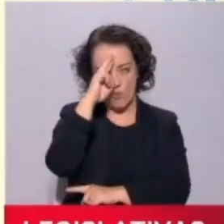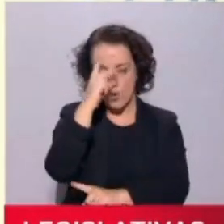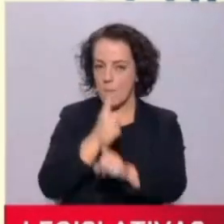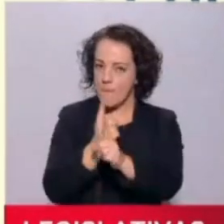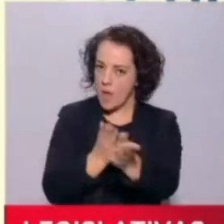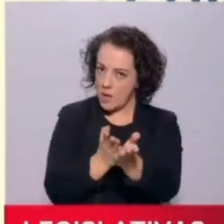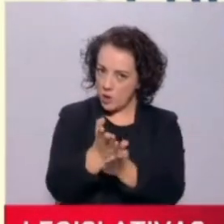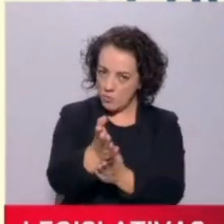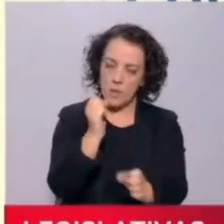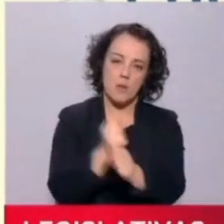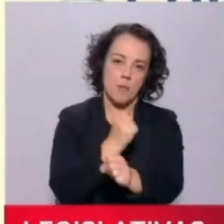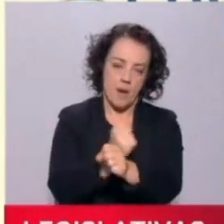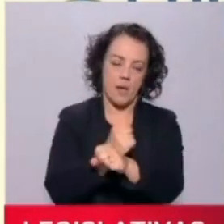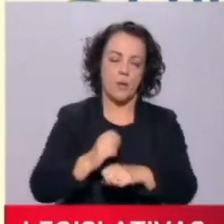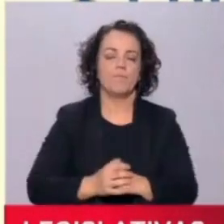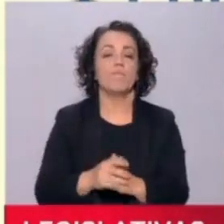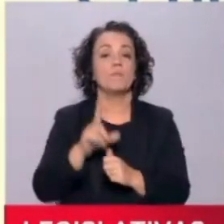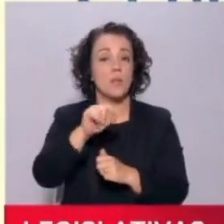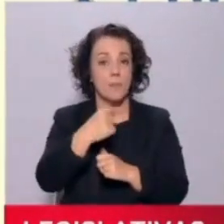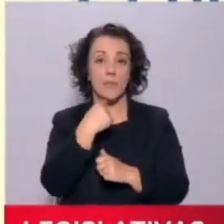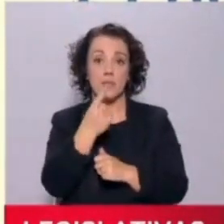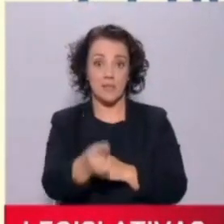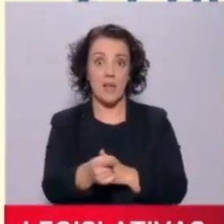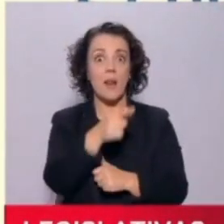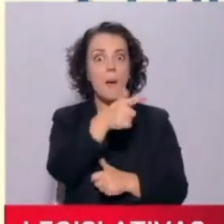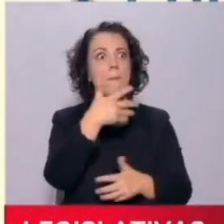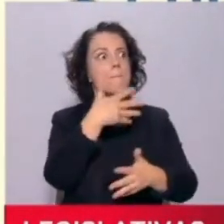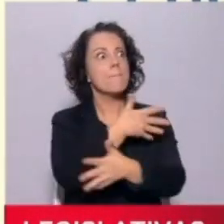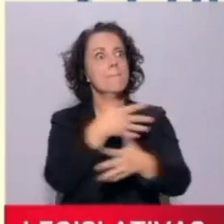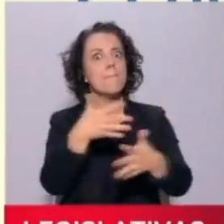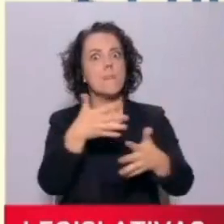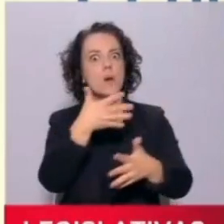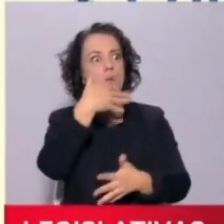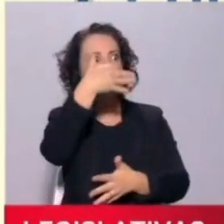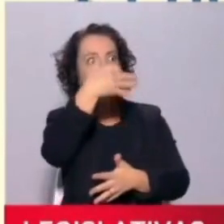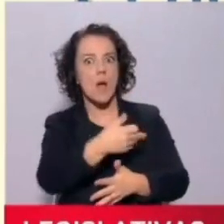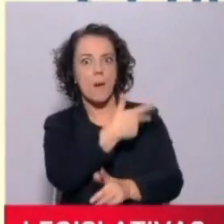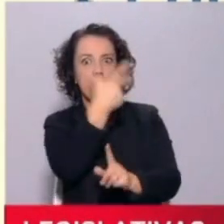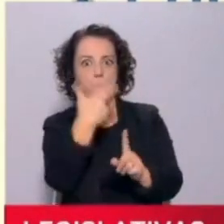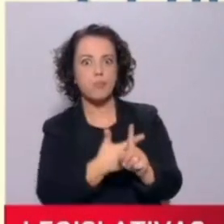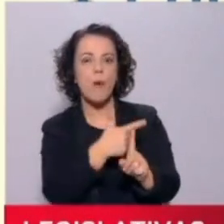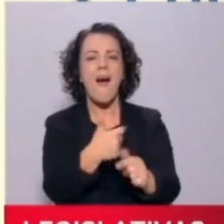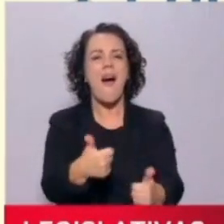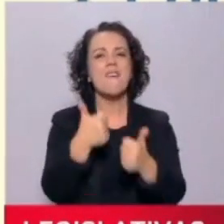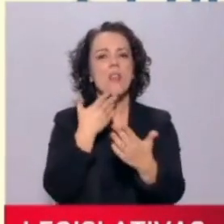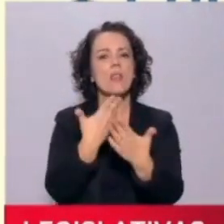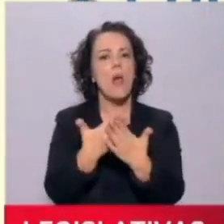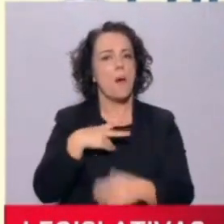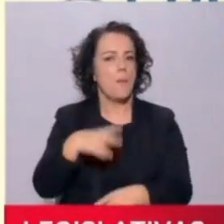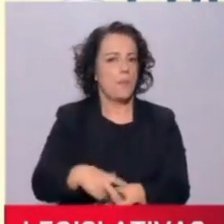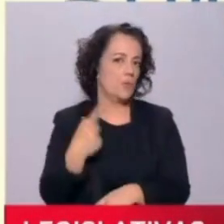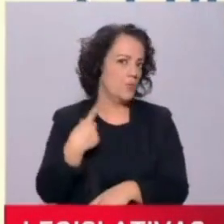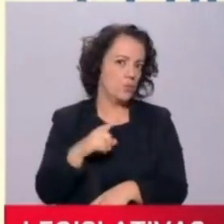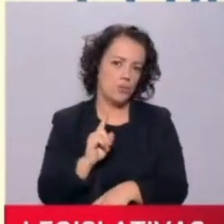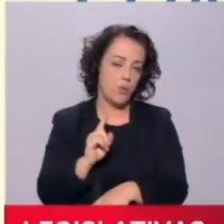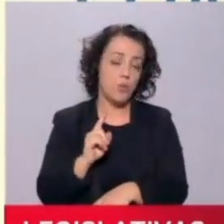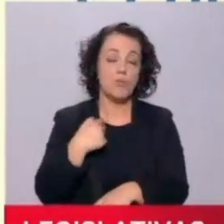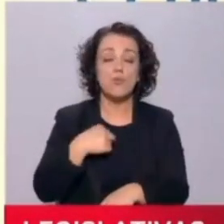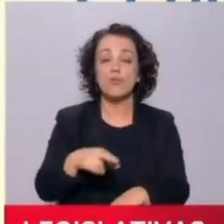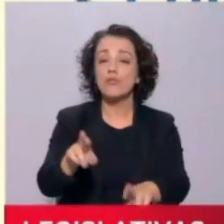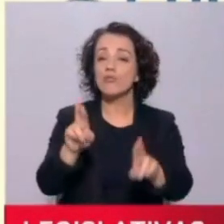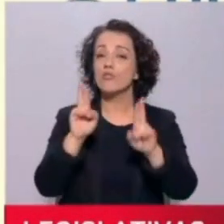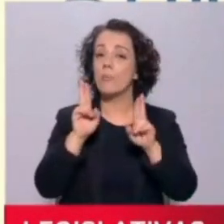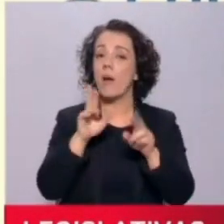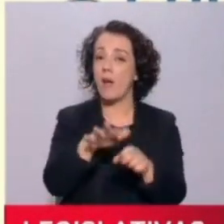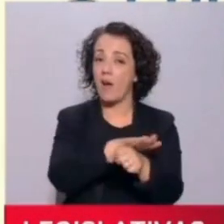também dizer-vos que uma maioria absoluta não é desejável para o país não é de já o próprio Esperamos que esta maioria absoluta do PS